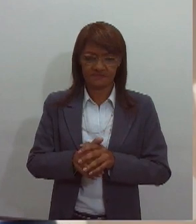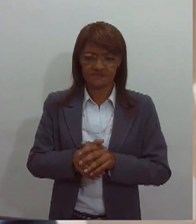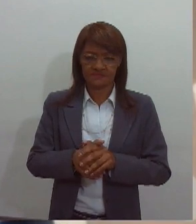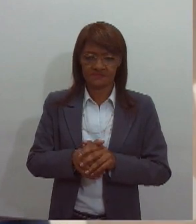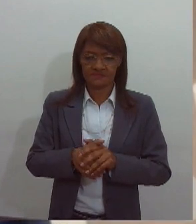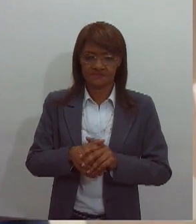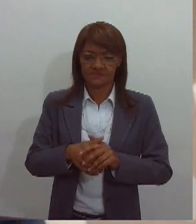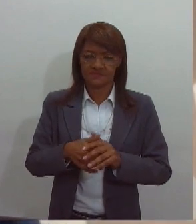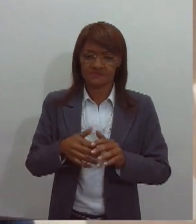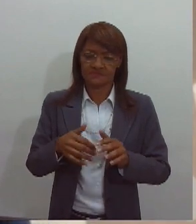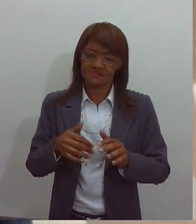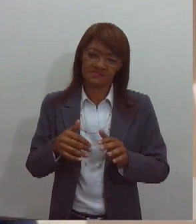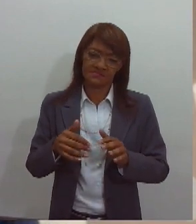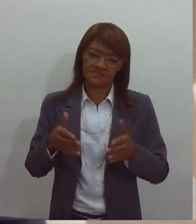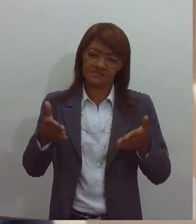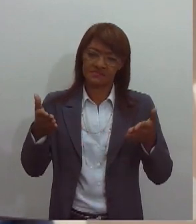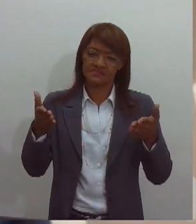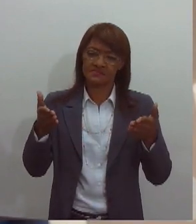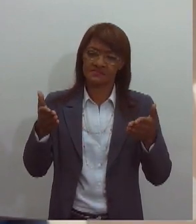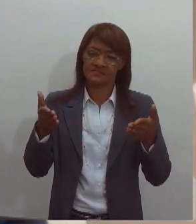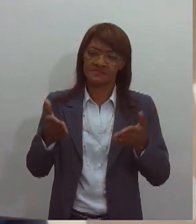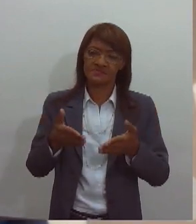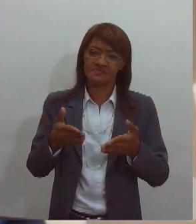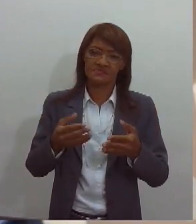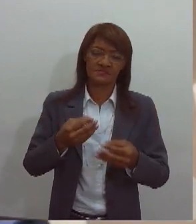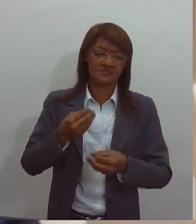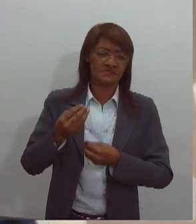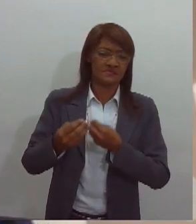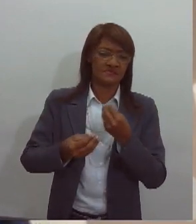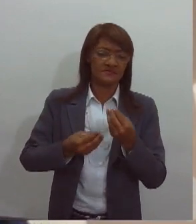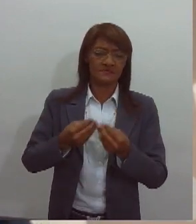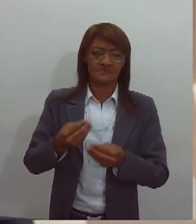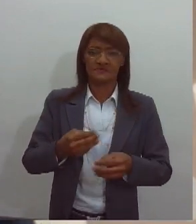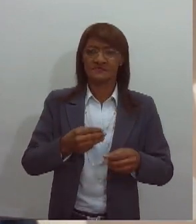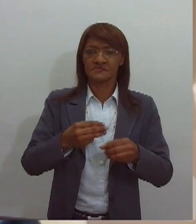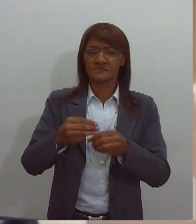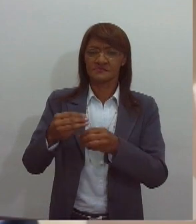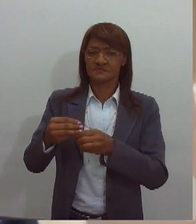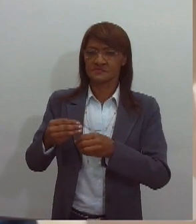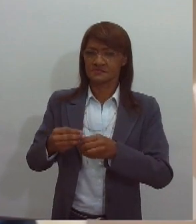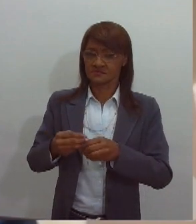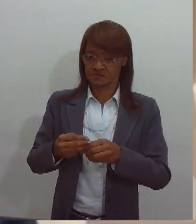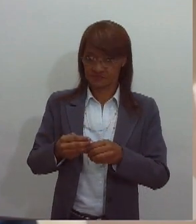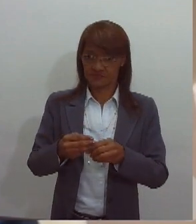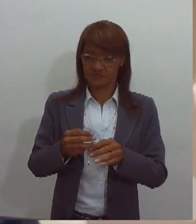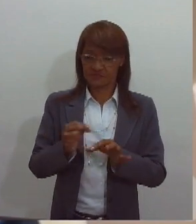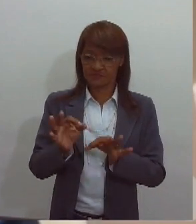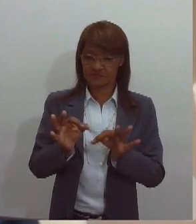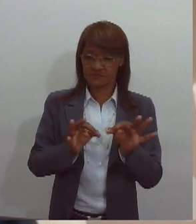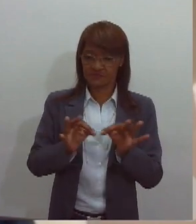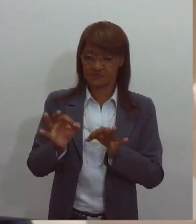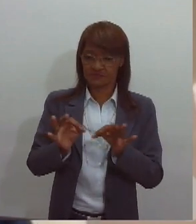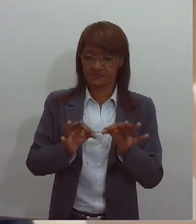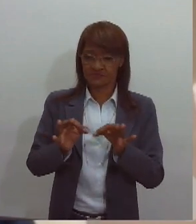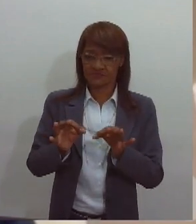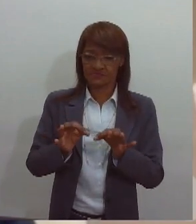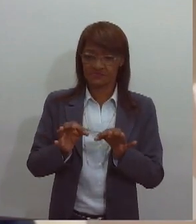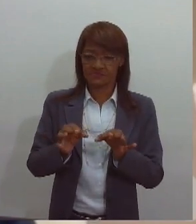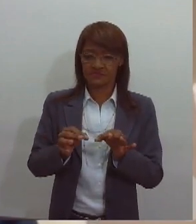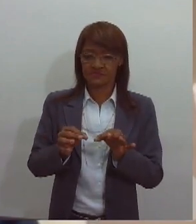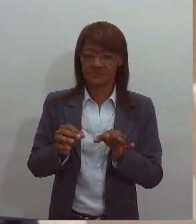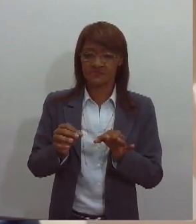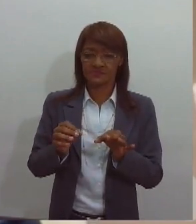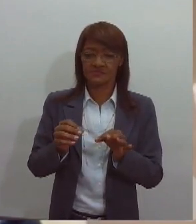trazer como os municípios estão se preparando para um segundo passo, que é o uso da tecnologia através